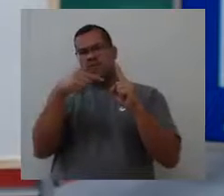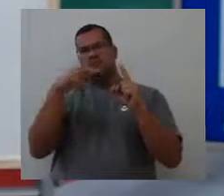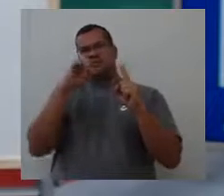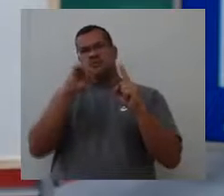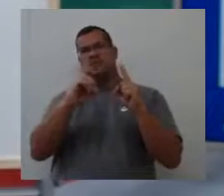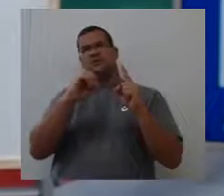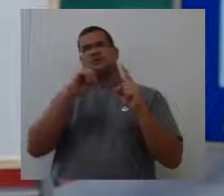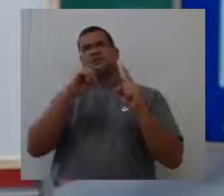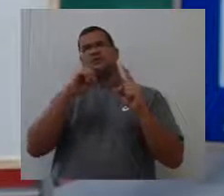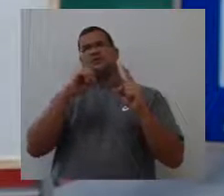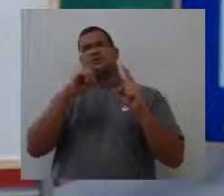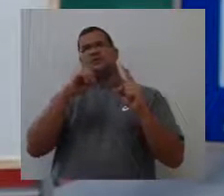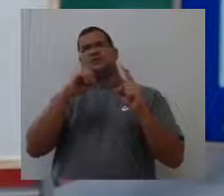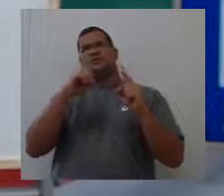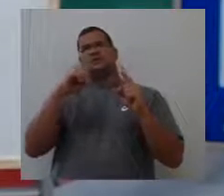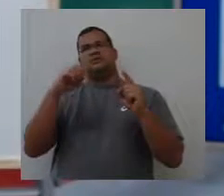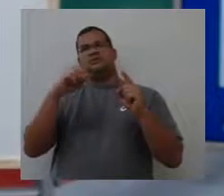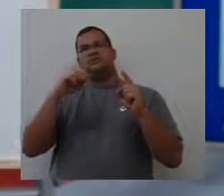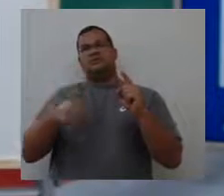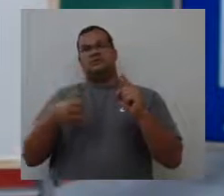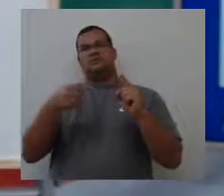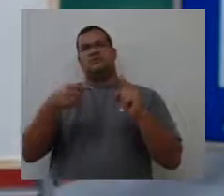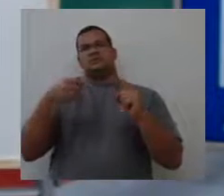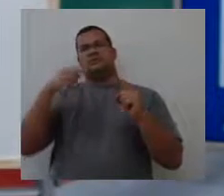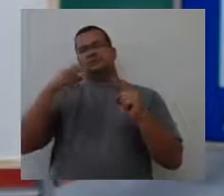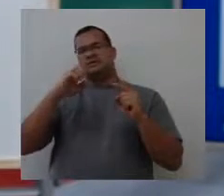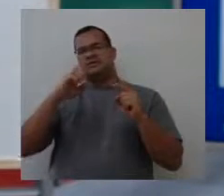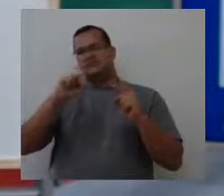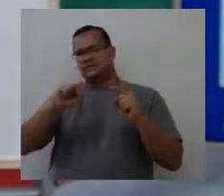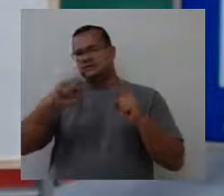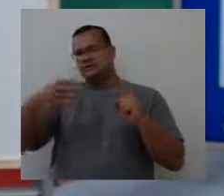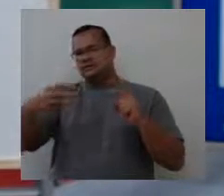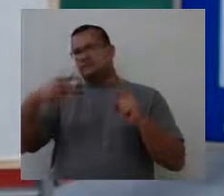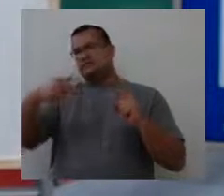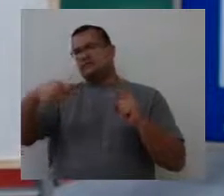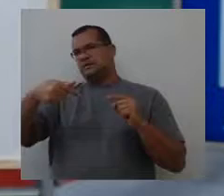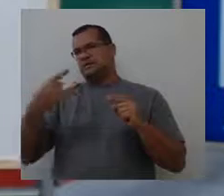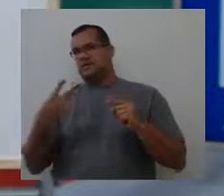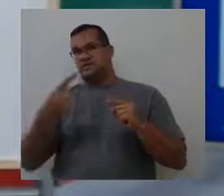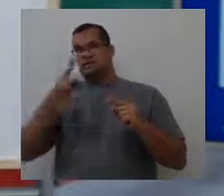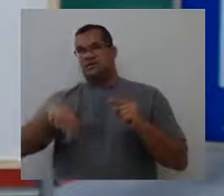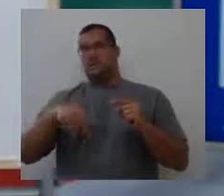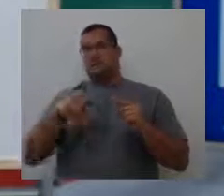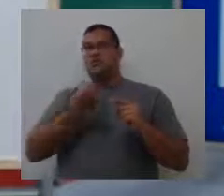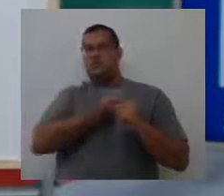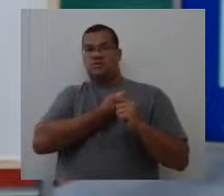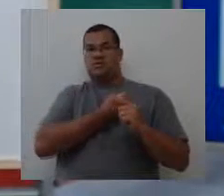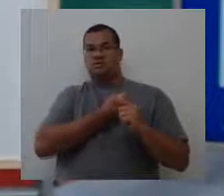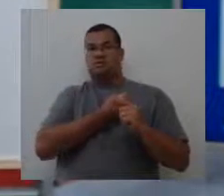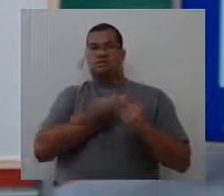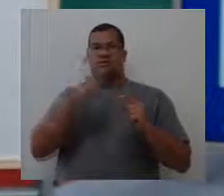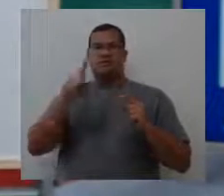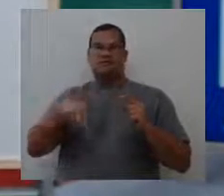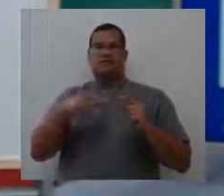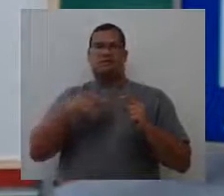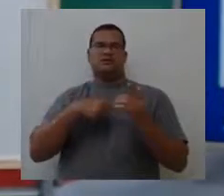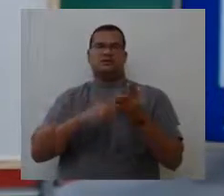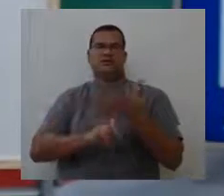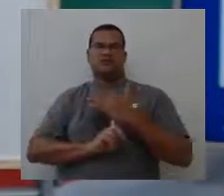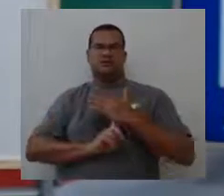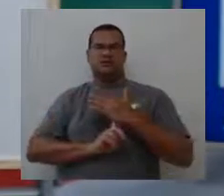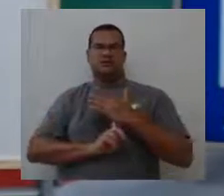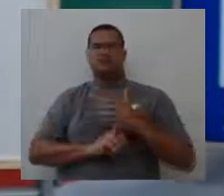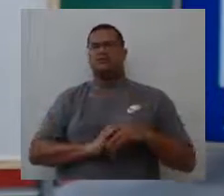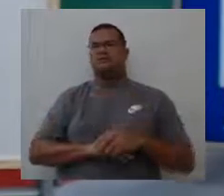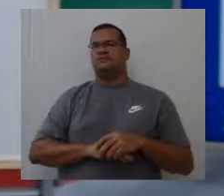0,8371 vai dar um número decimal. Esse número decimal é que vai trazer para a gente o resultado desse processo,